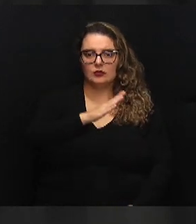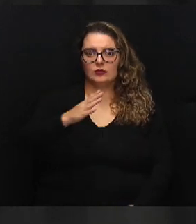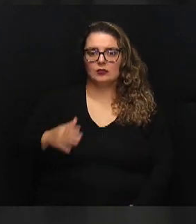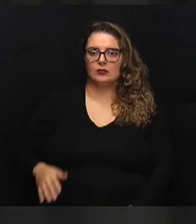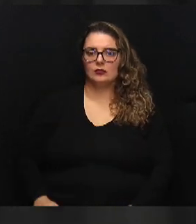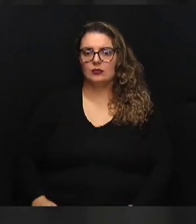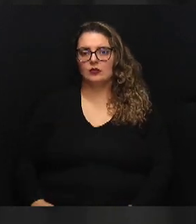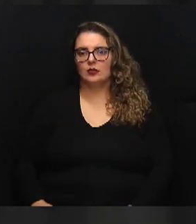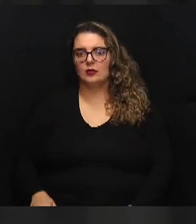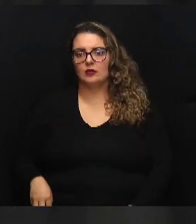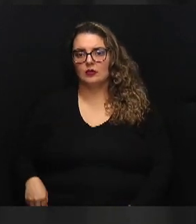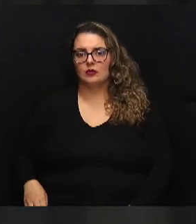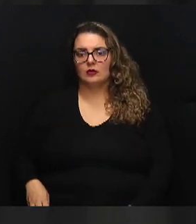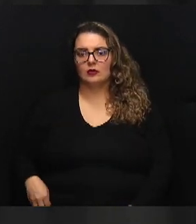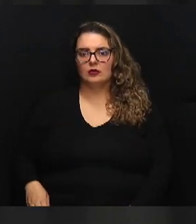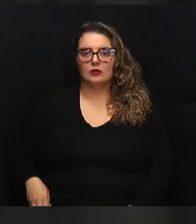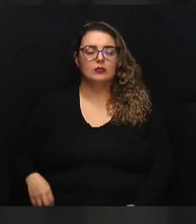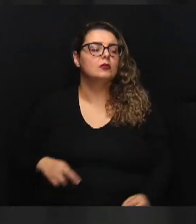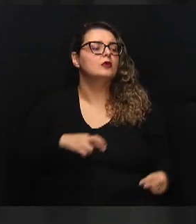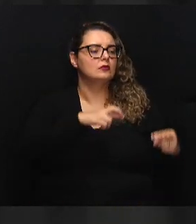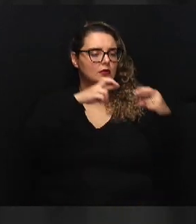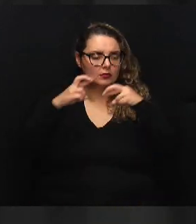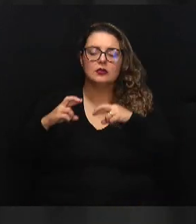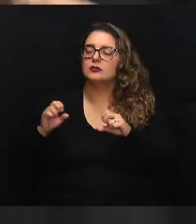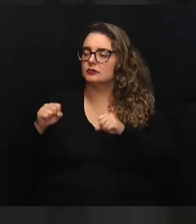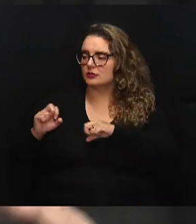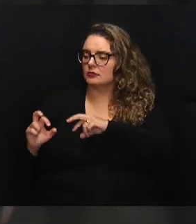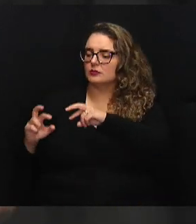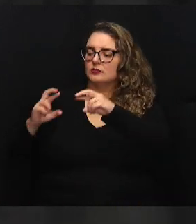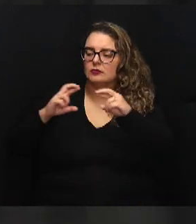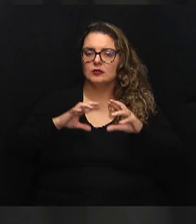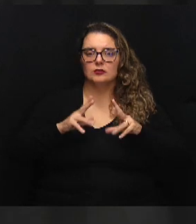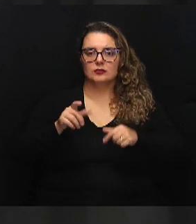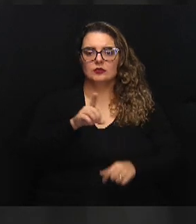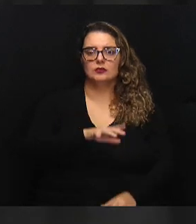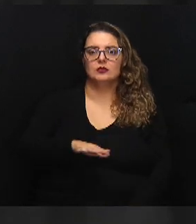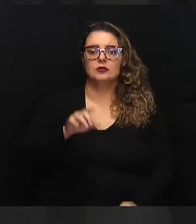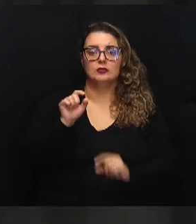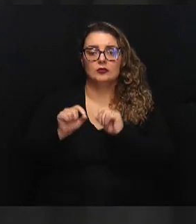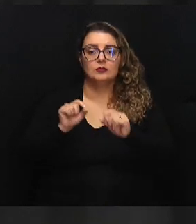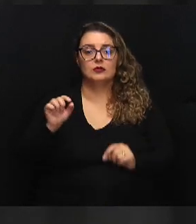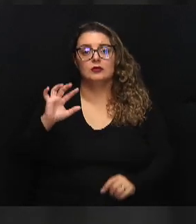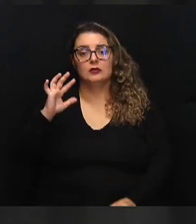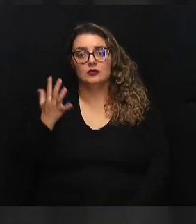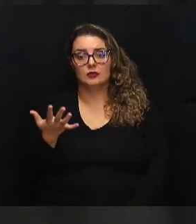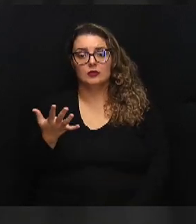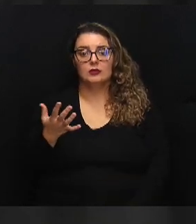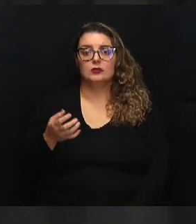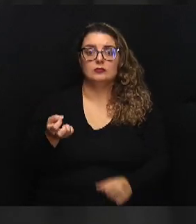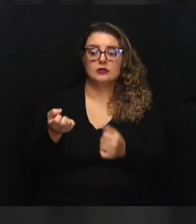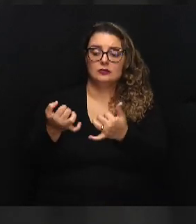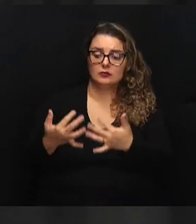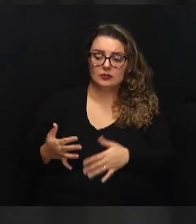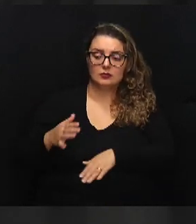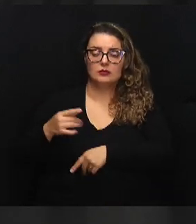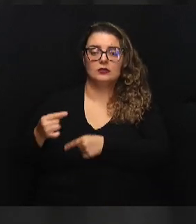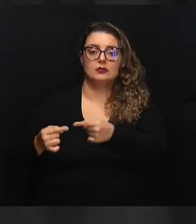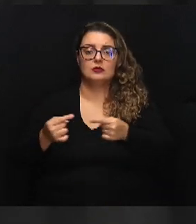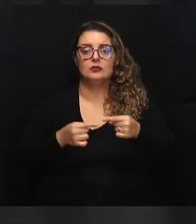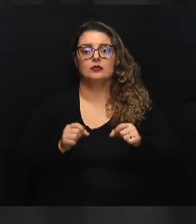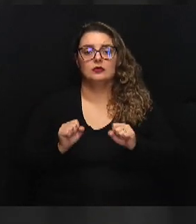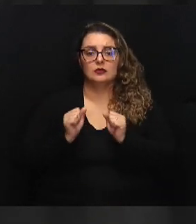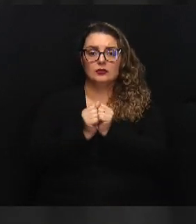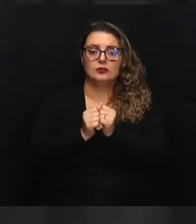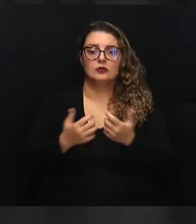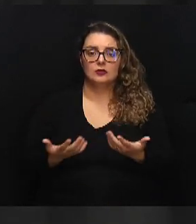vamos dizer assim, uma geral. Uma geral no distrito para ver o que está acontecendo, para estar orientando, estar discutindo